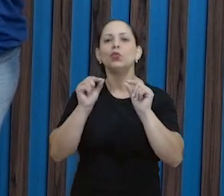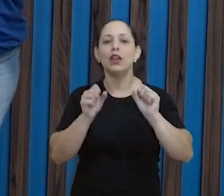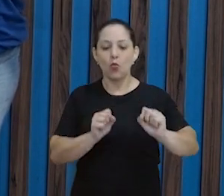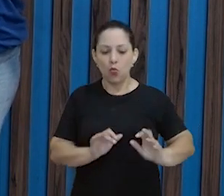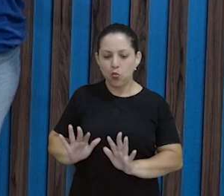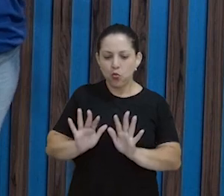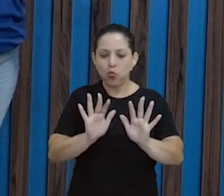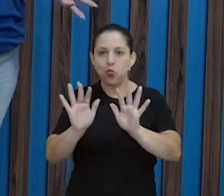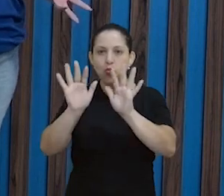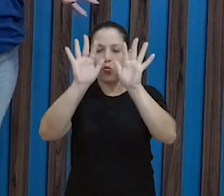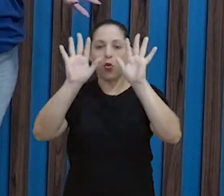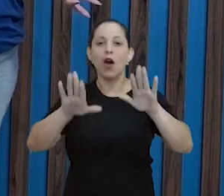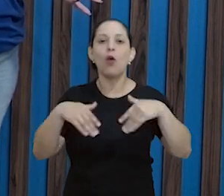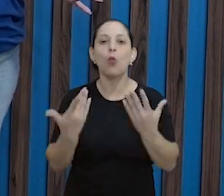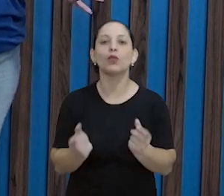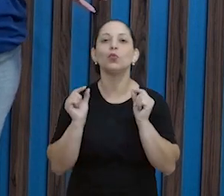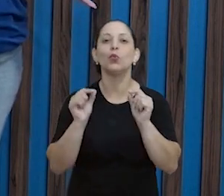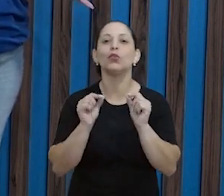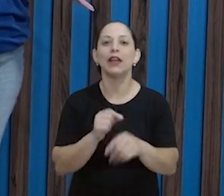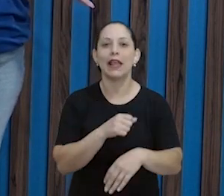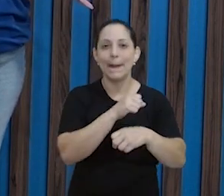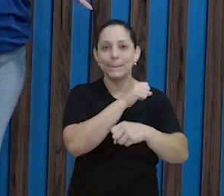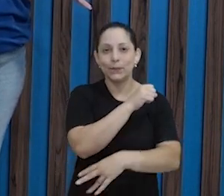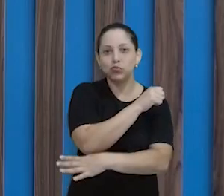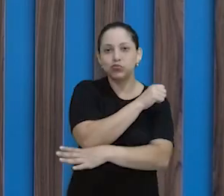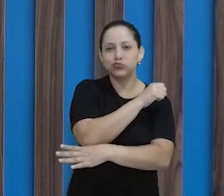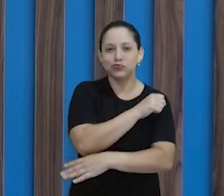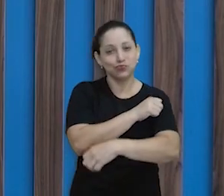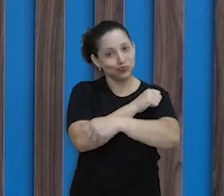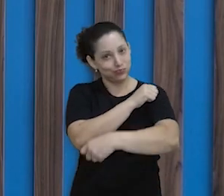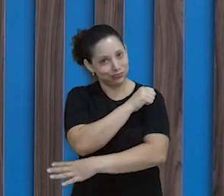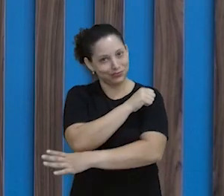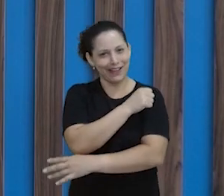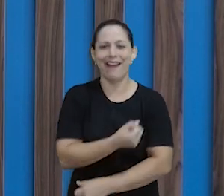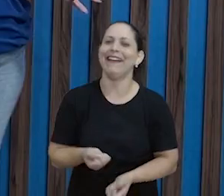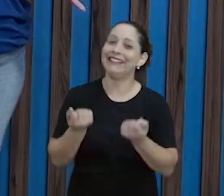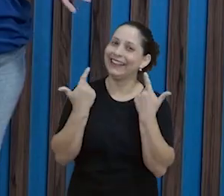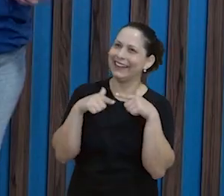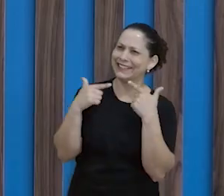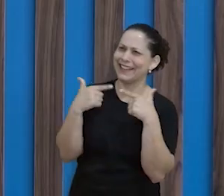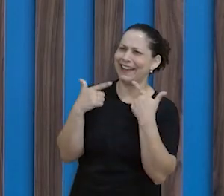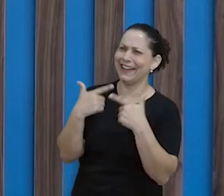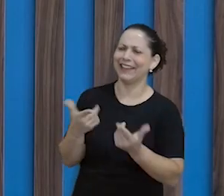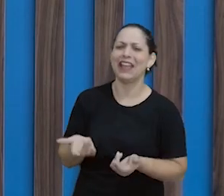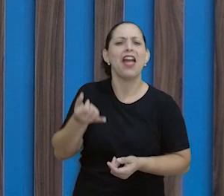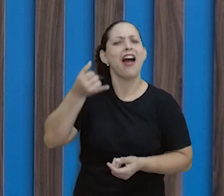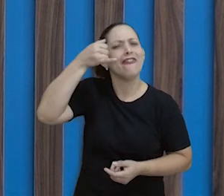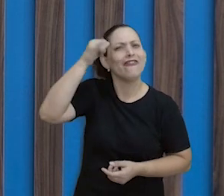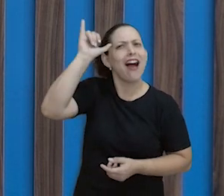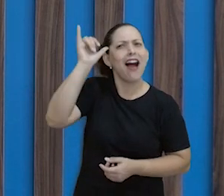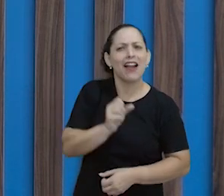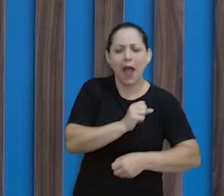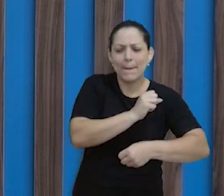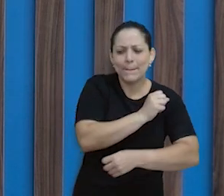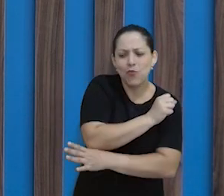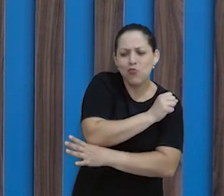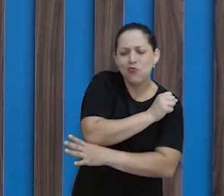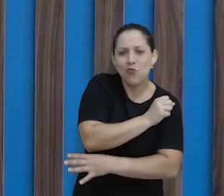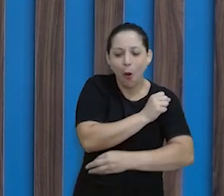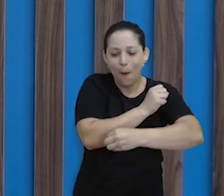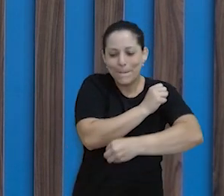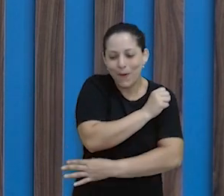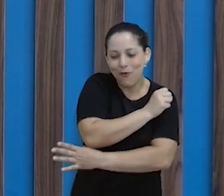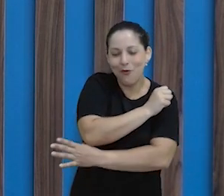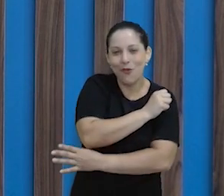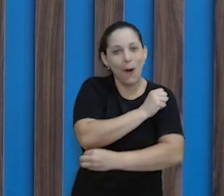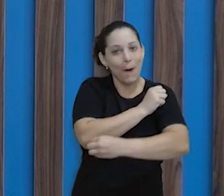prof? Na flatulência, né, dos ruminantes, né, professora? É até engraçado falar isso, né? Isso. Dos conhecidos puns, né? Exato.